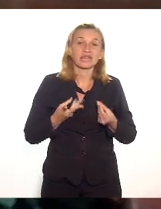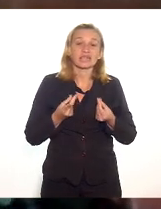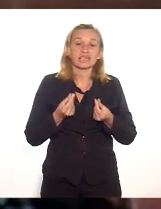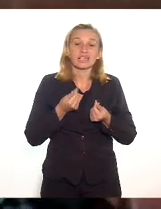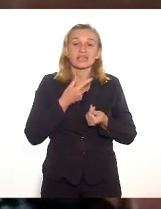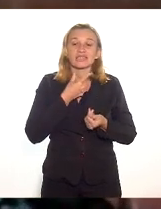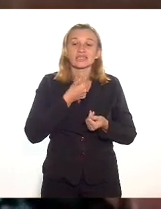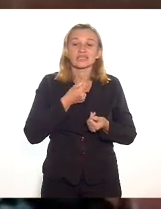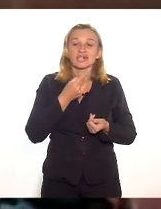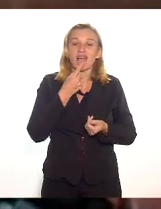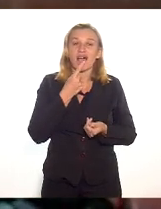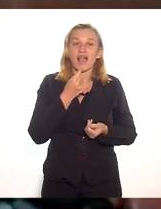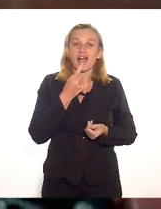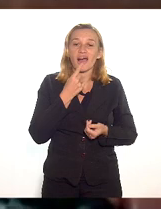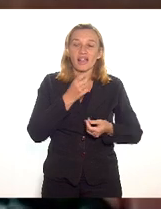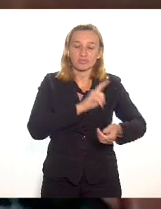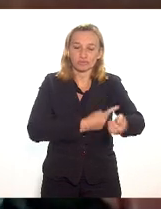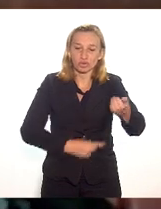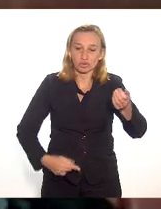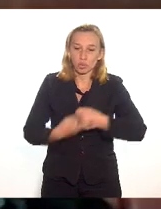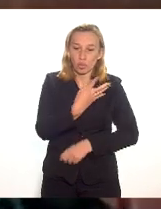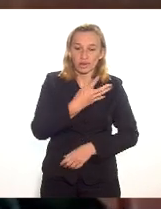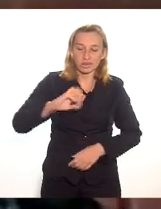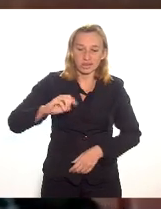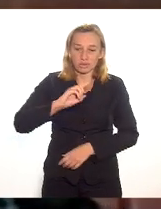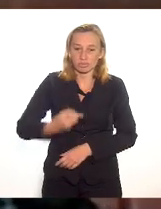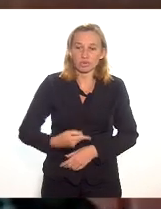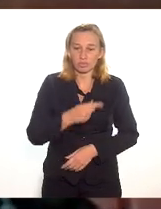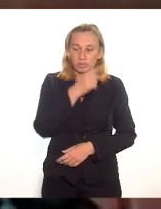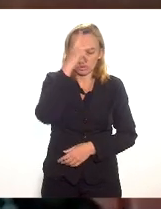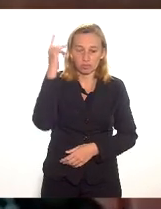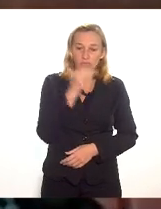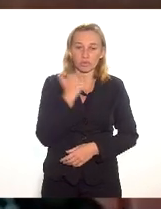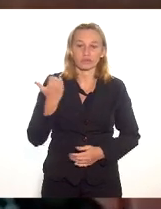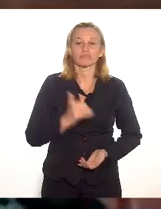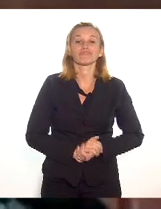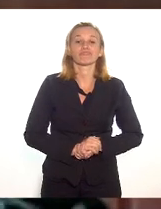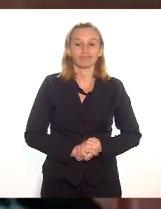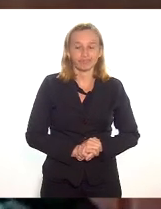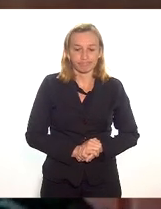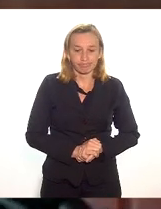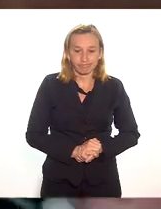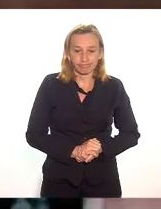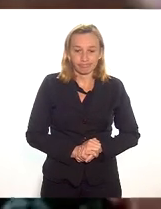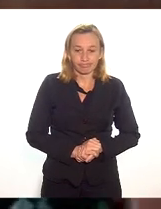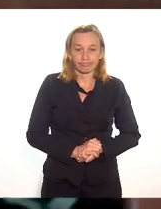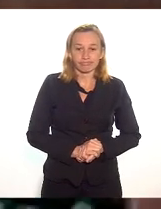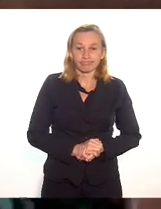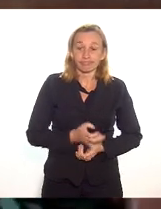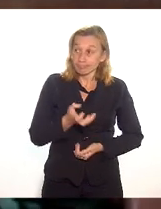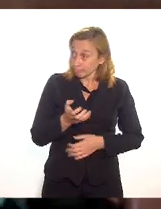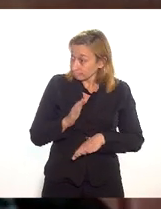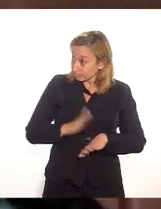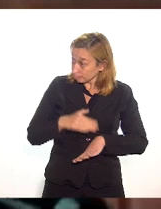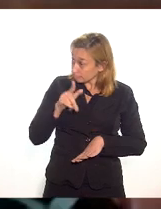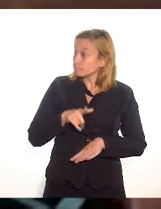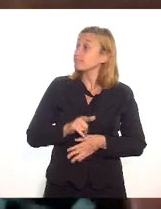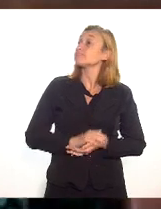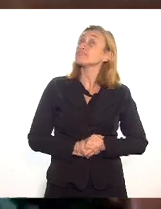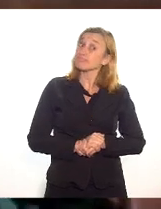de sangue com 400 mil mortos. E queria saciar ainda mais a